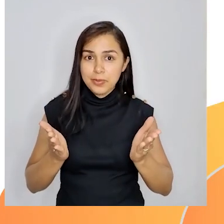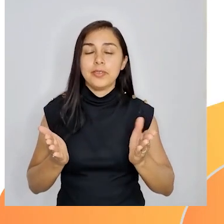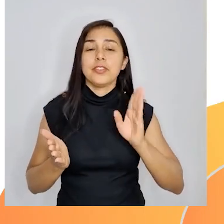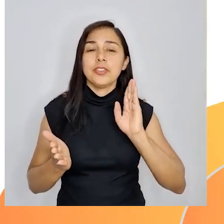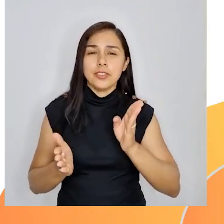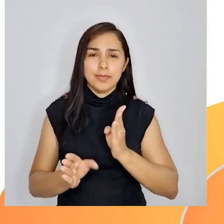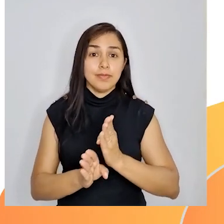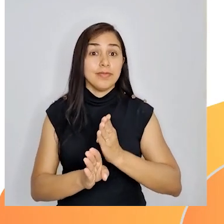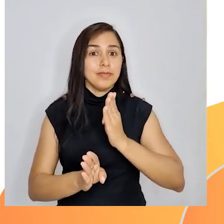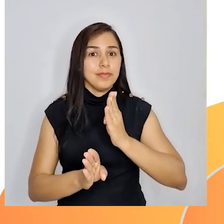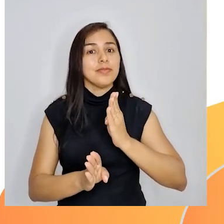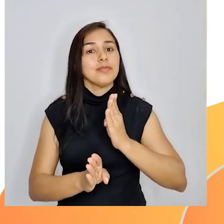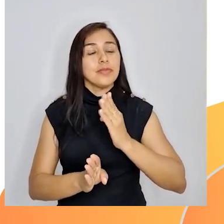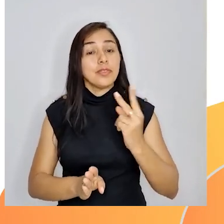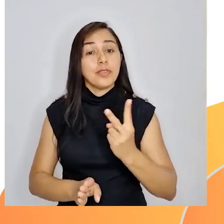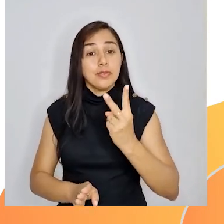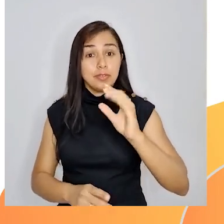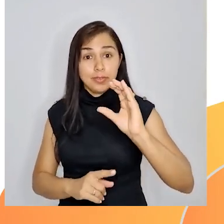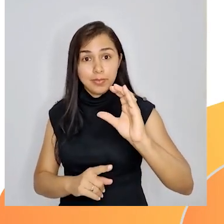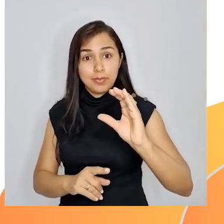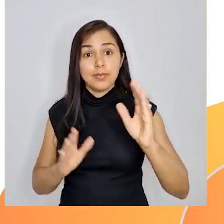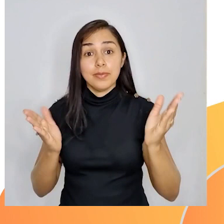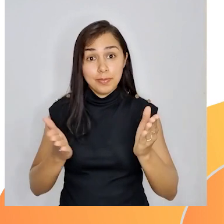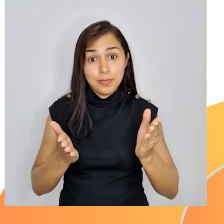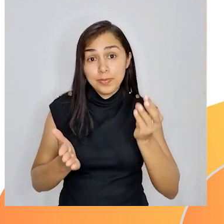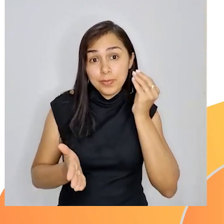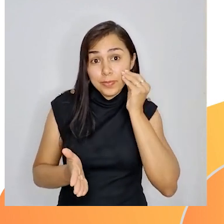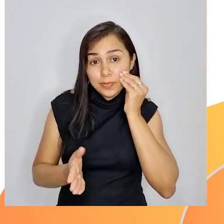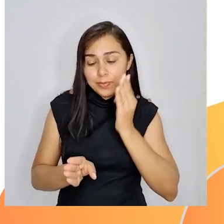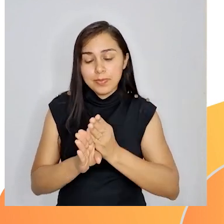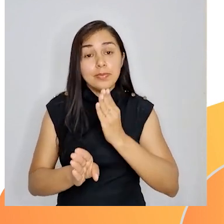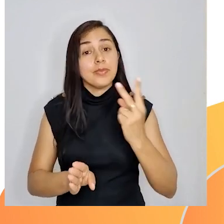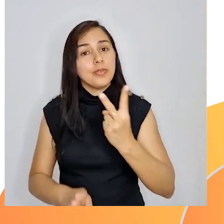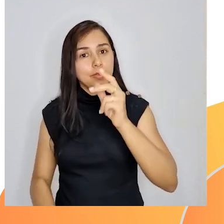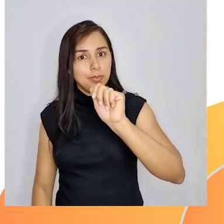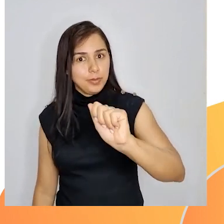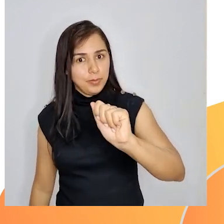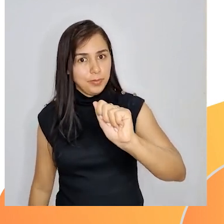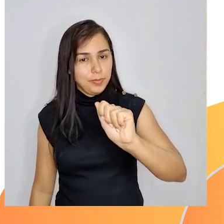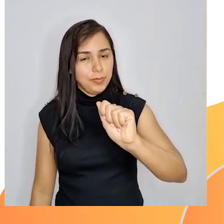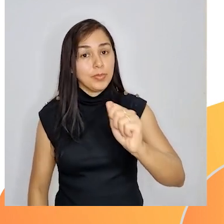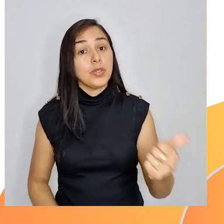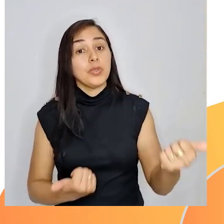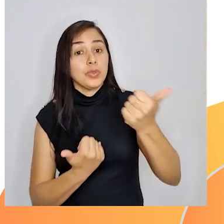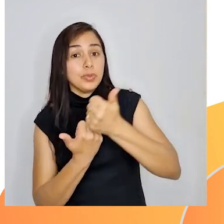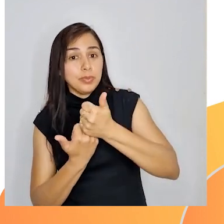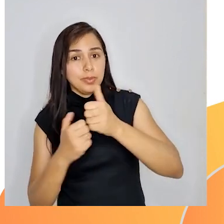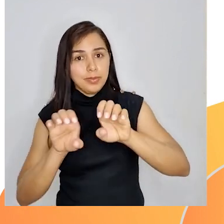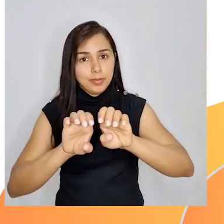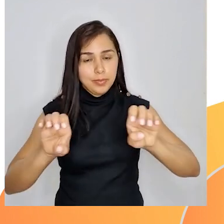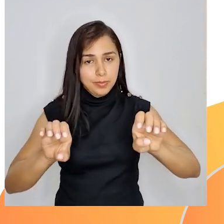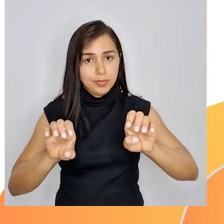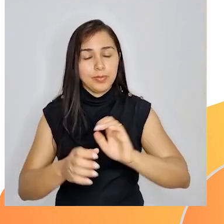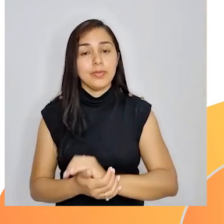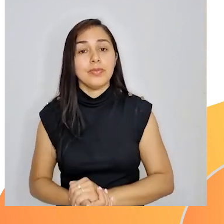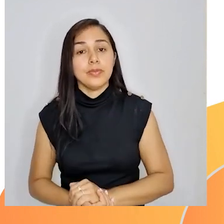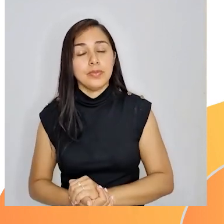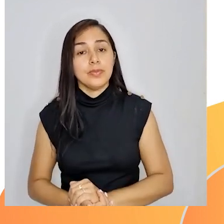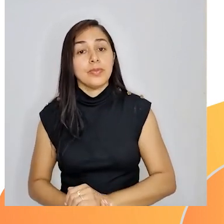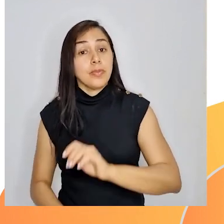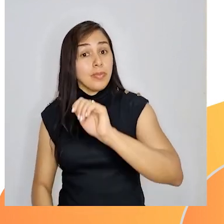o valor de C eu posso aqui descobrir o valor de a substituindo nessa primeira equação Ac = 24 então a